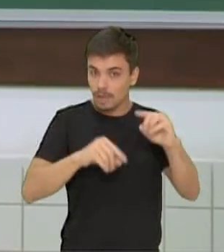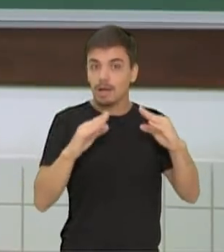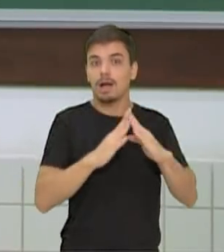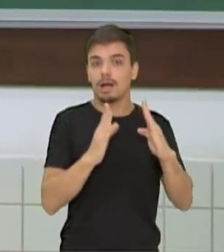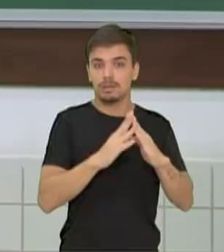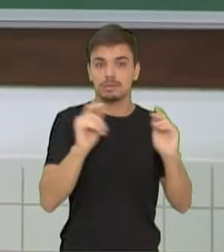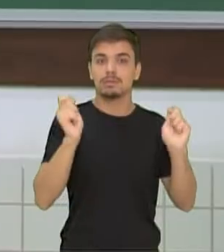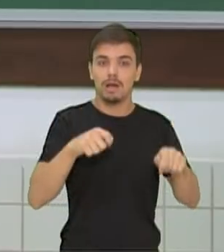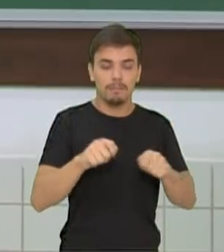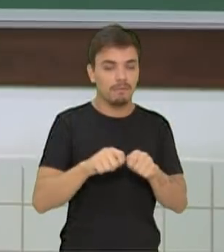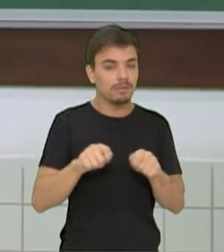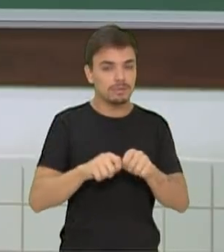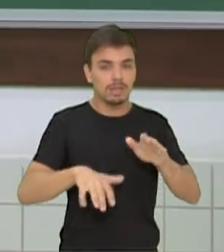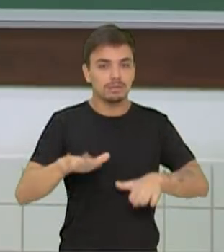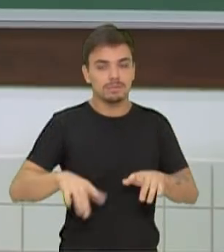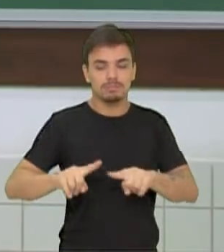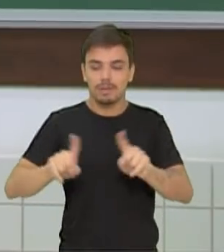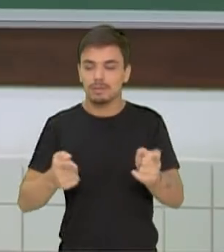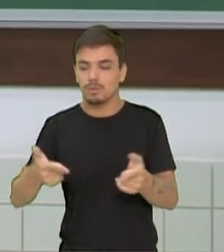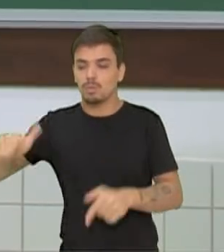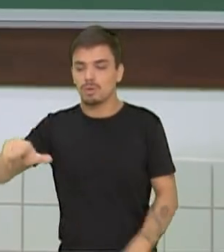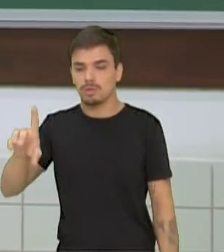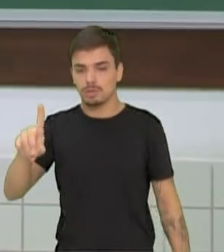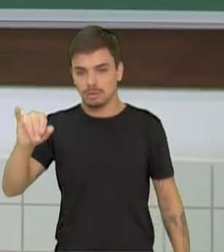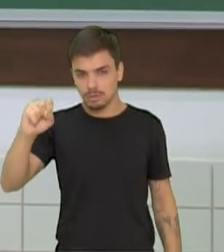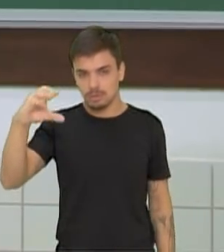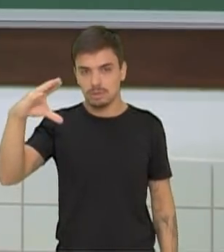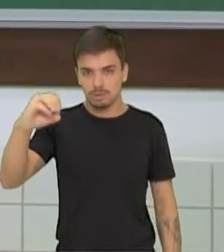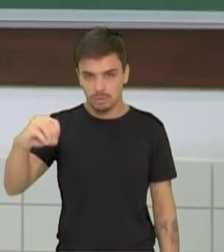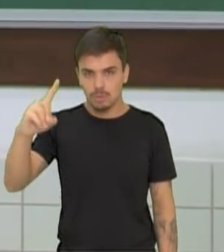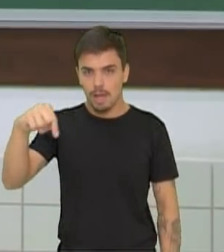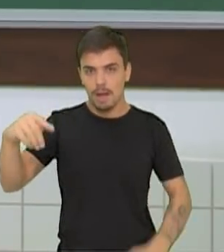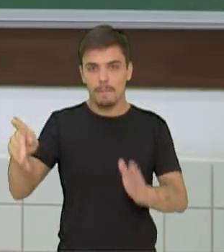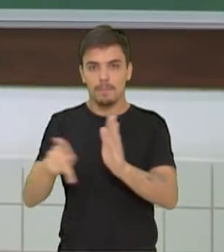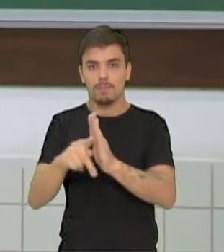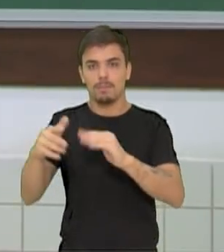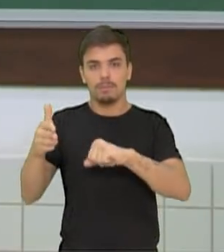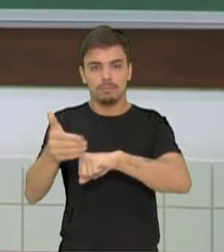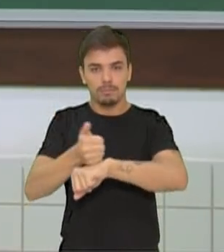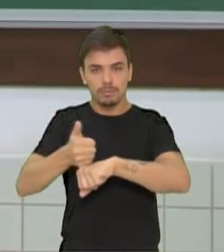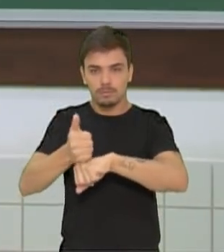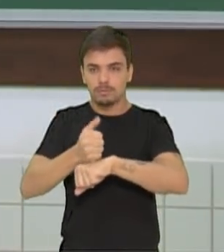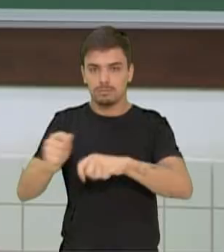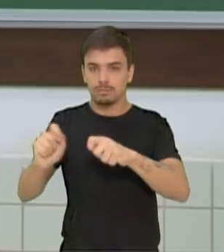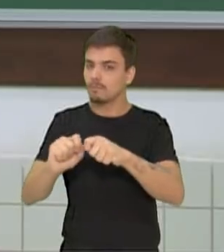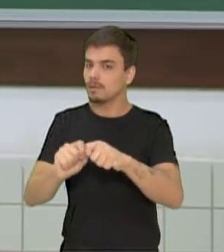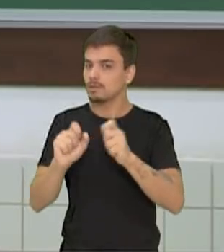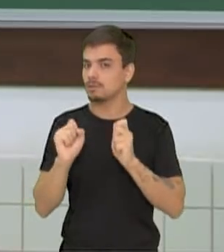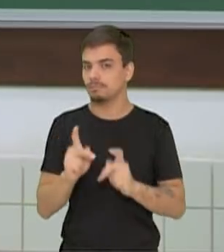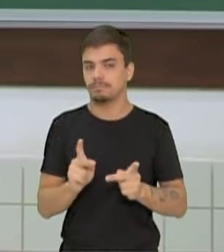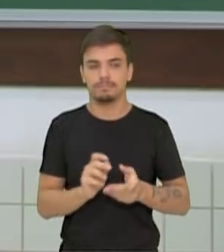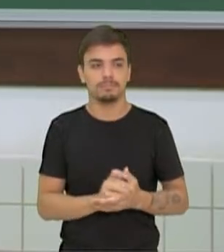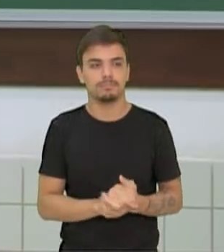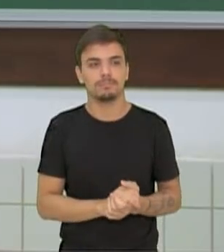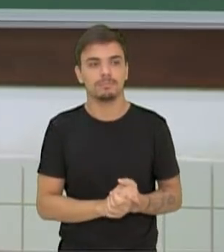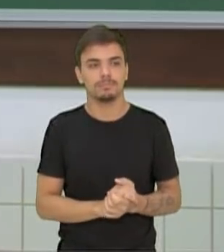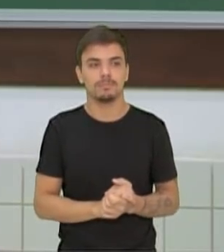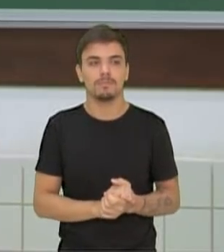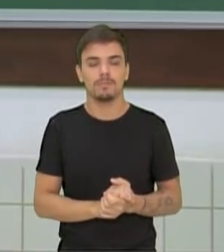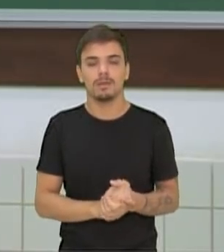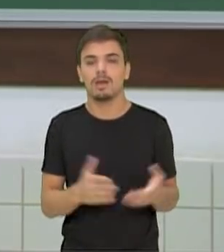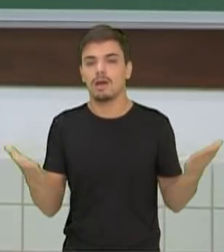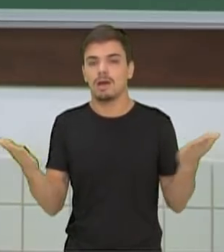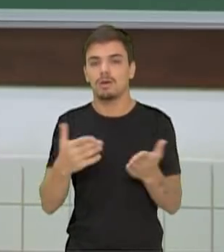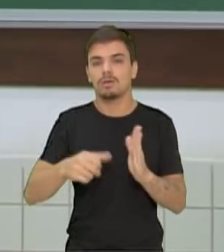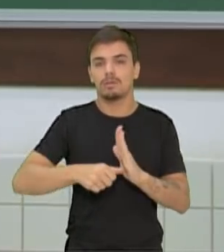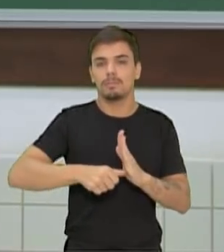fazer essas gravações, mas o disco já era algo que os profissionais que tinham que fazer as gravações, certo? Vamos